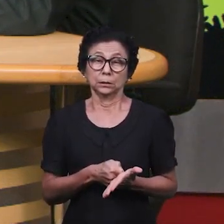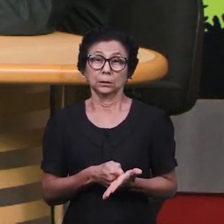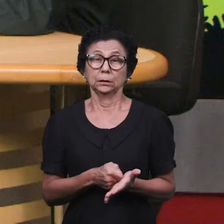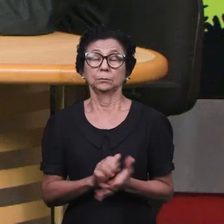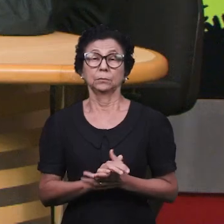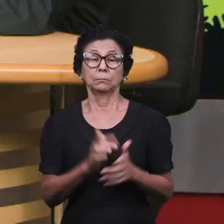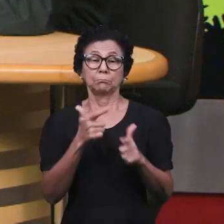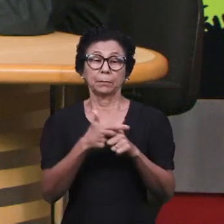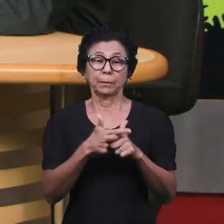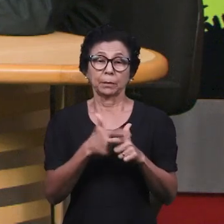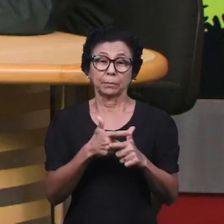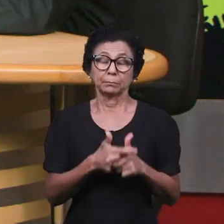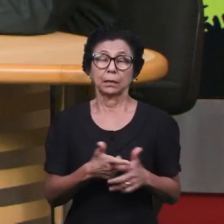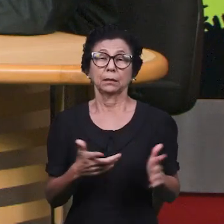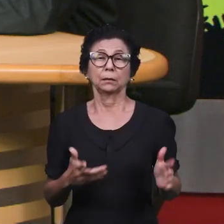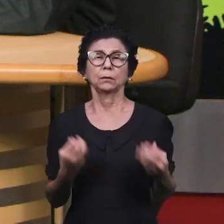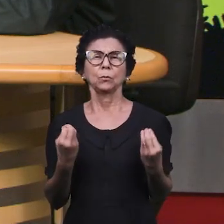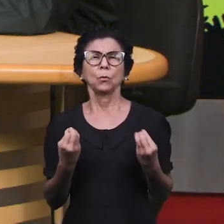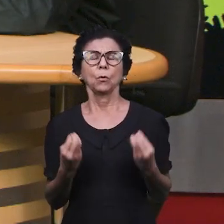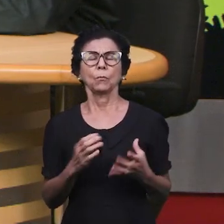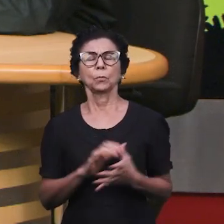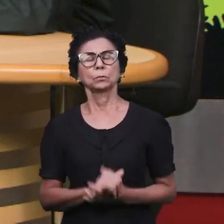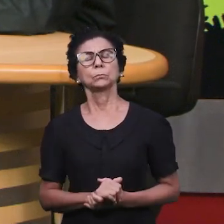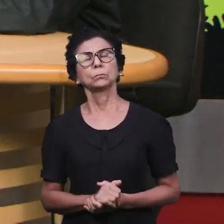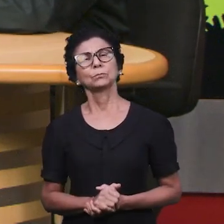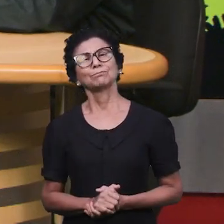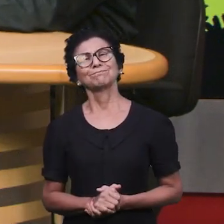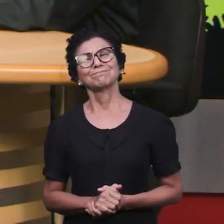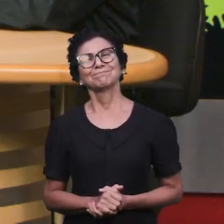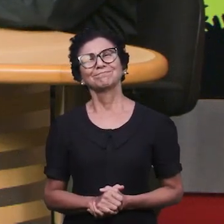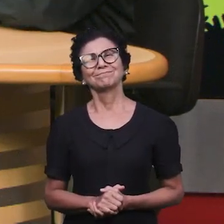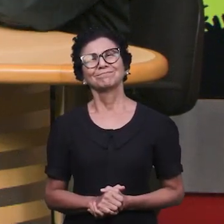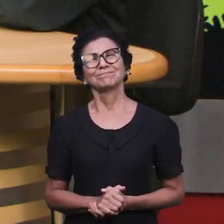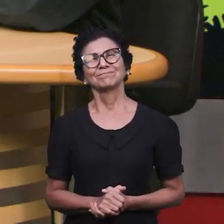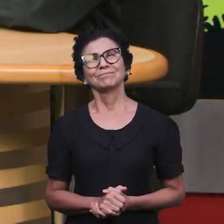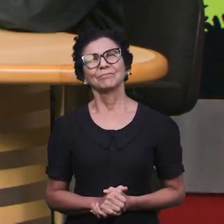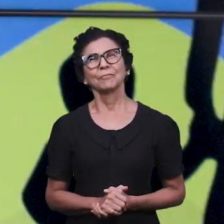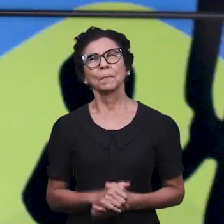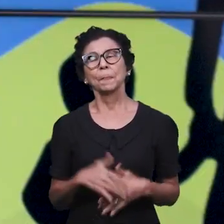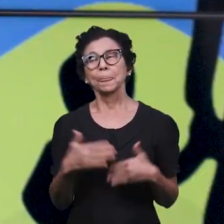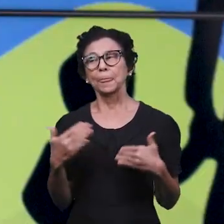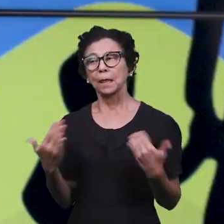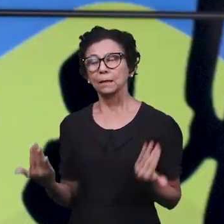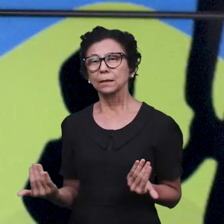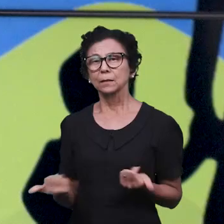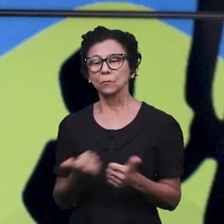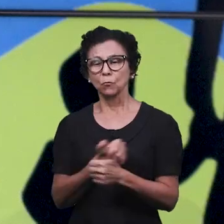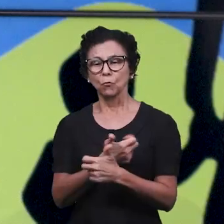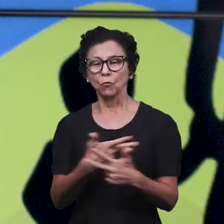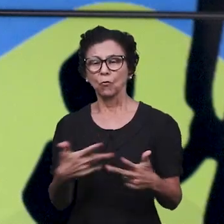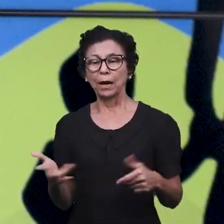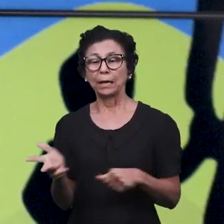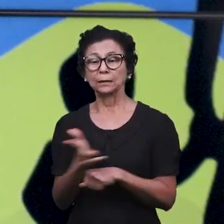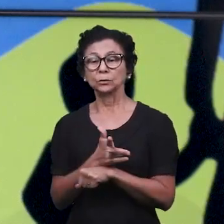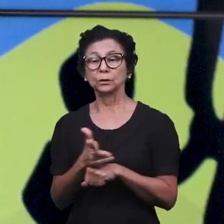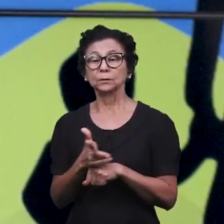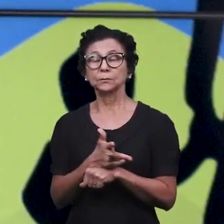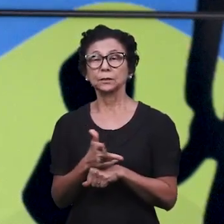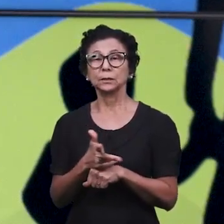do autoritarismo. Conversa um pouquinho conosco a esse respeito. Então, Kézia, esses vídeos, eles